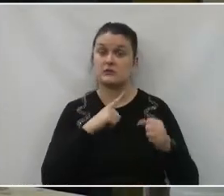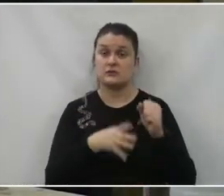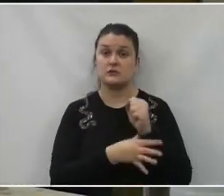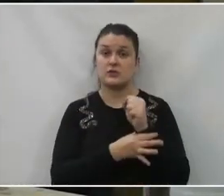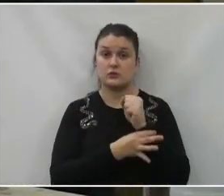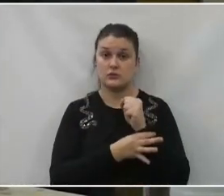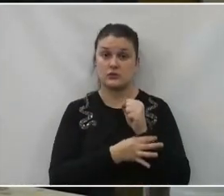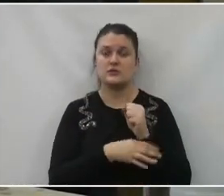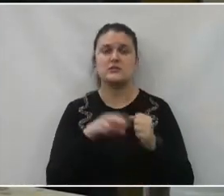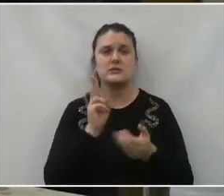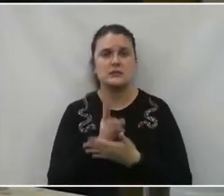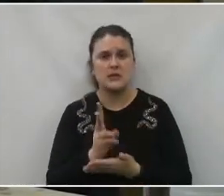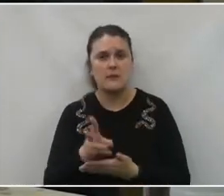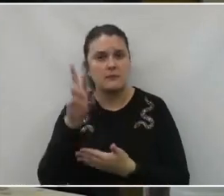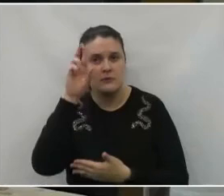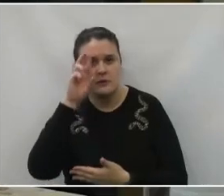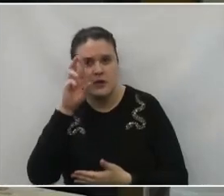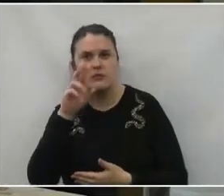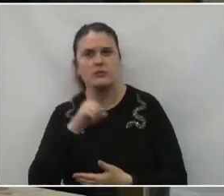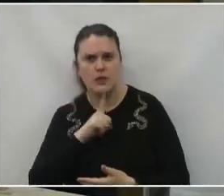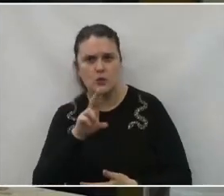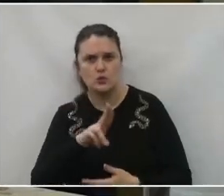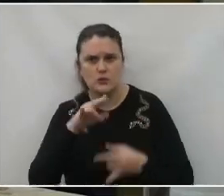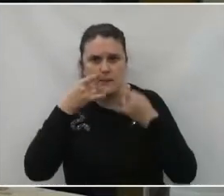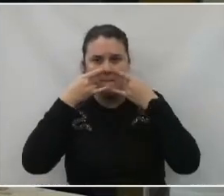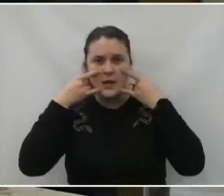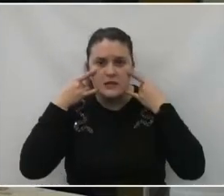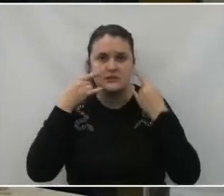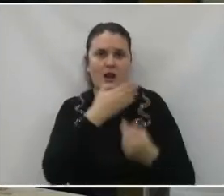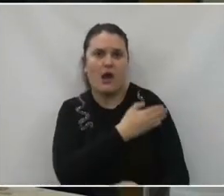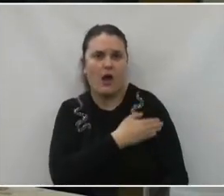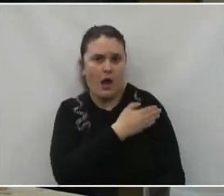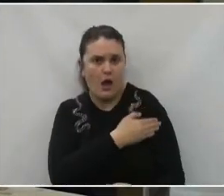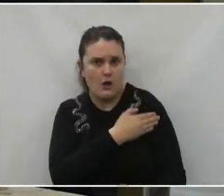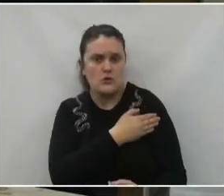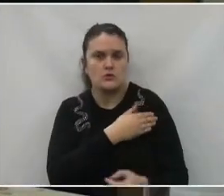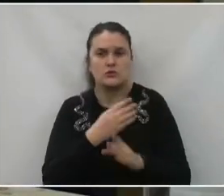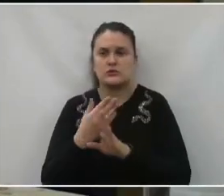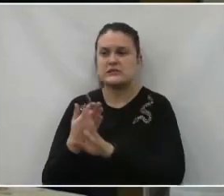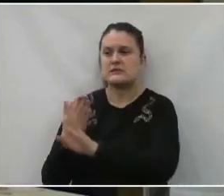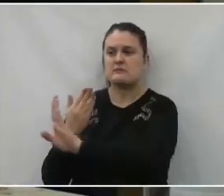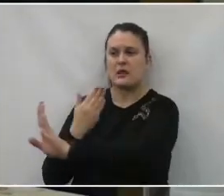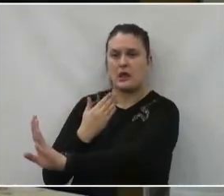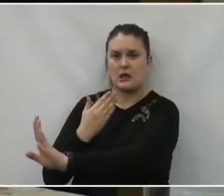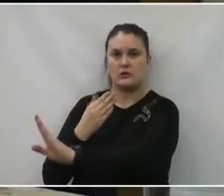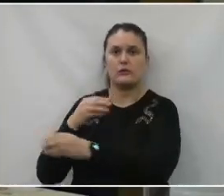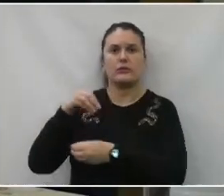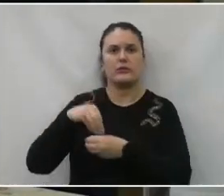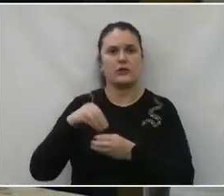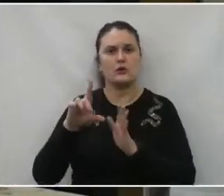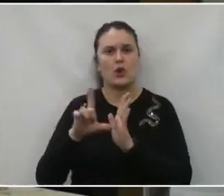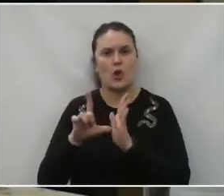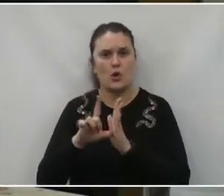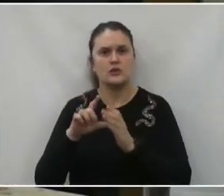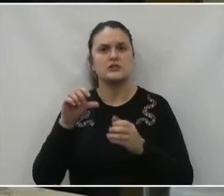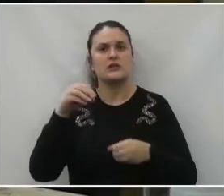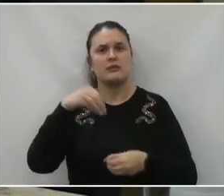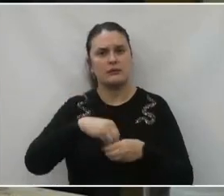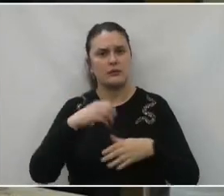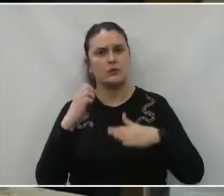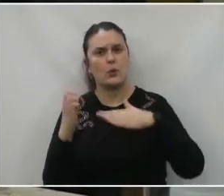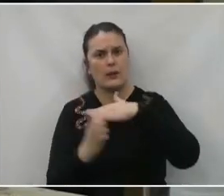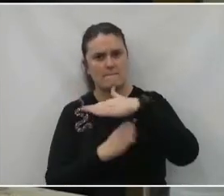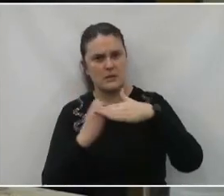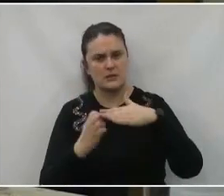Sendo fiscalizado o uso de máscara, do gel, distanciamento, isto nos estabelecimentos comerciais, industriais, em qualquer